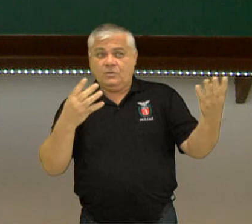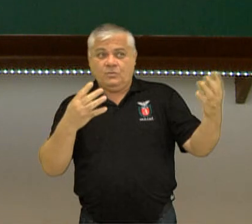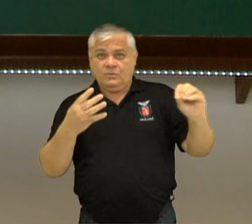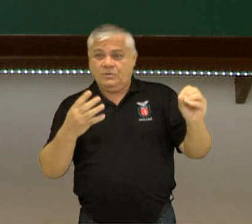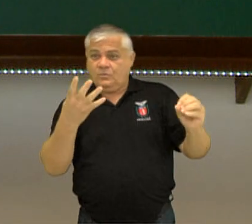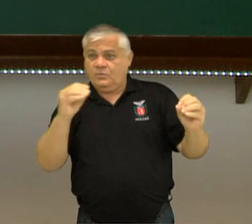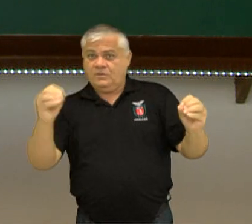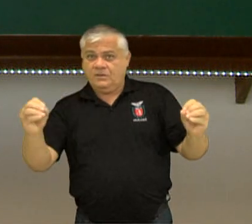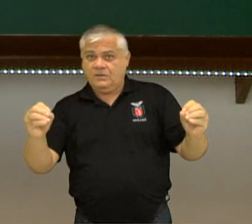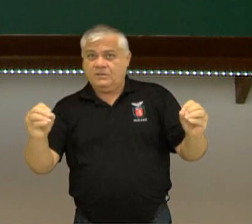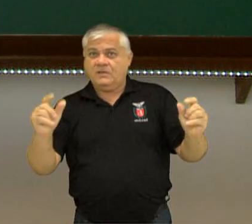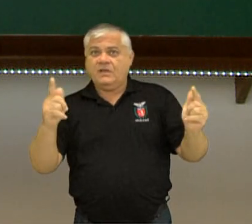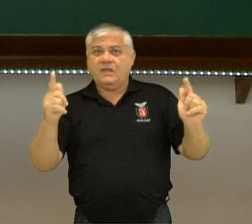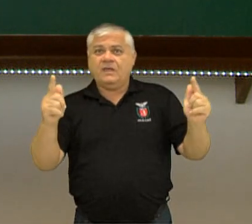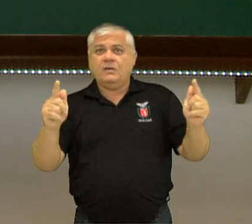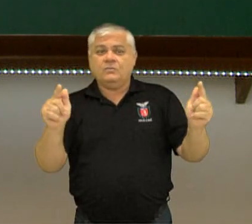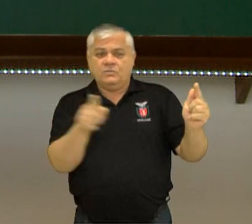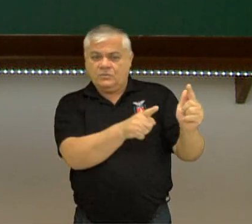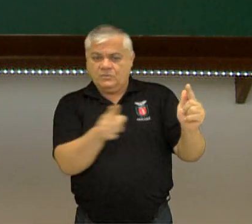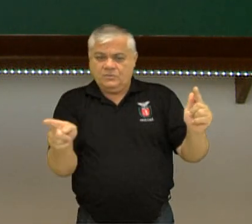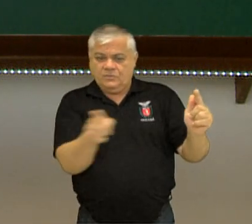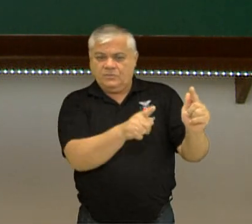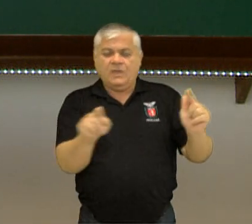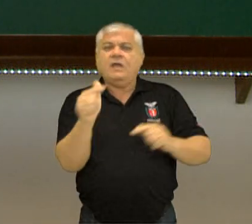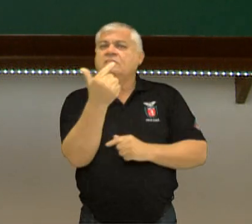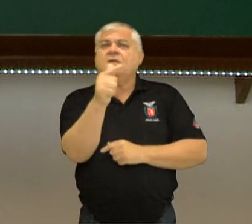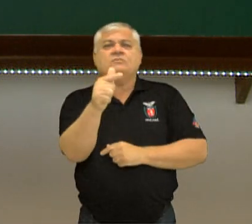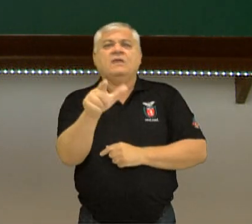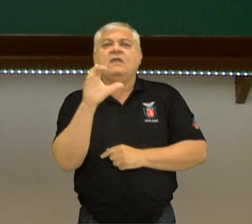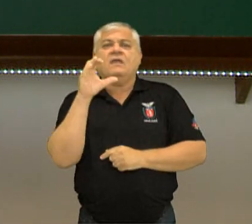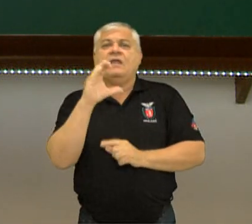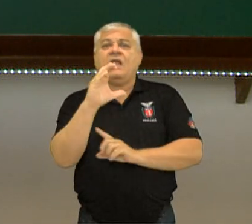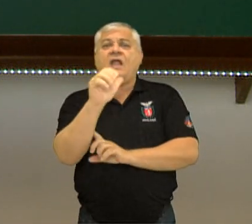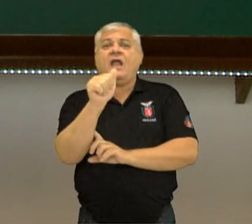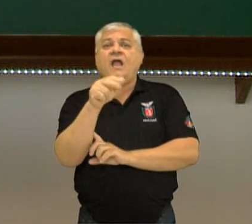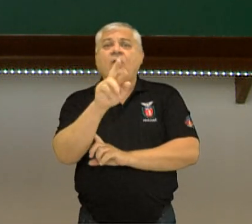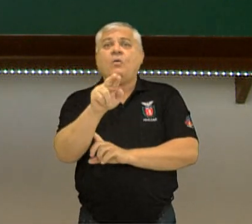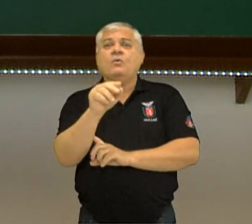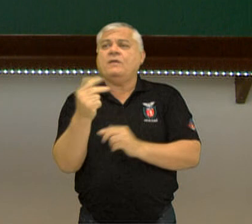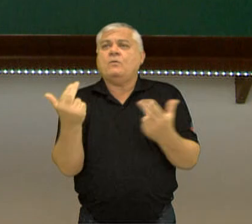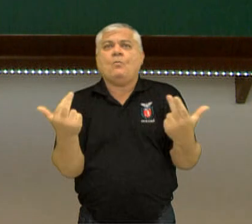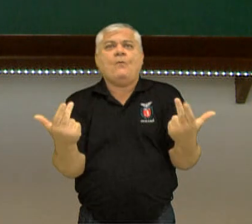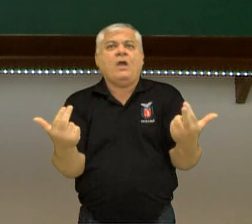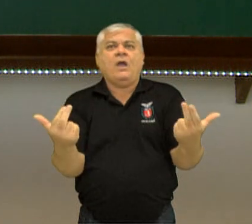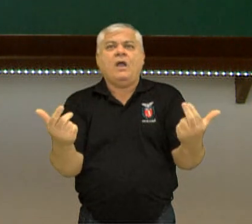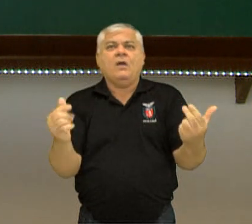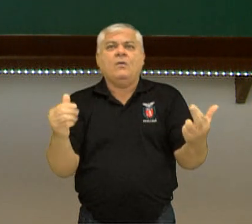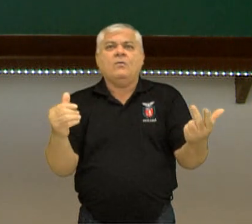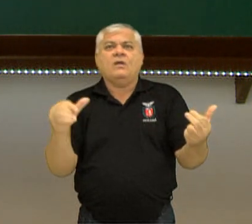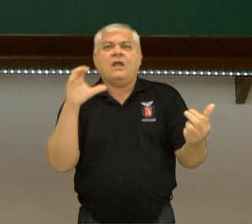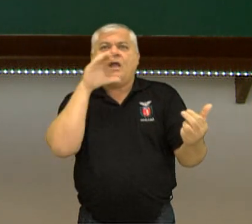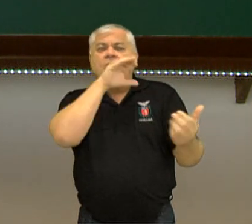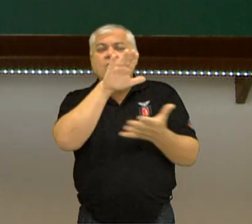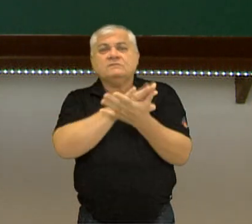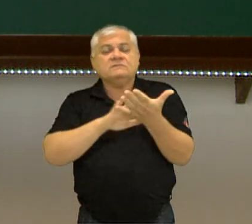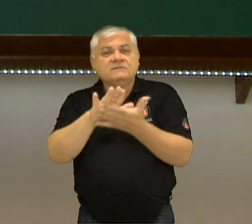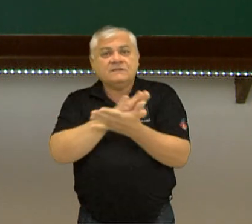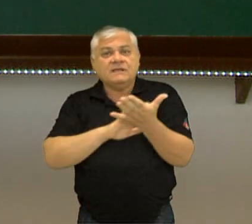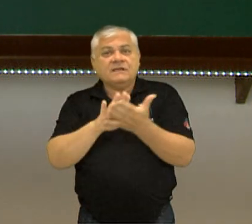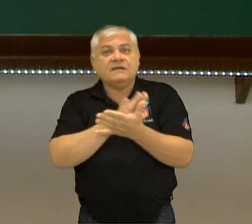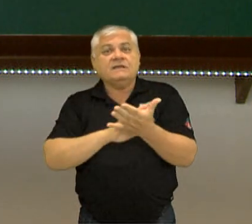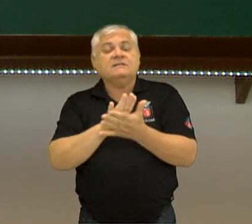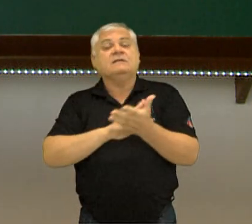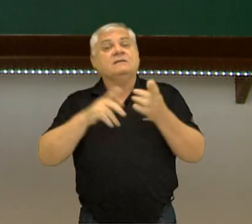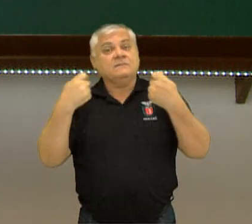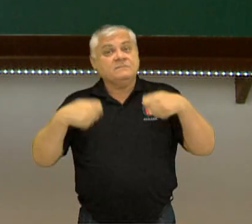tem calor. Porque essas duas regiões estão na mesma temperatura, não sai nada. Então, repare,